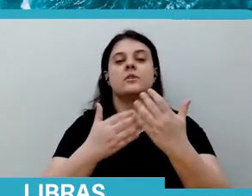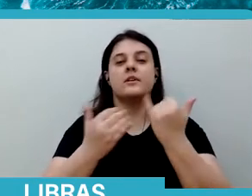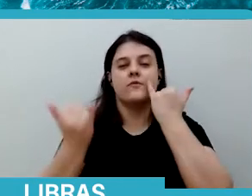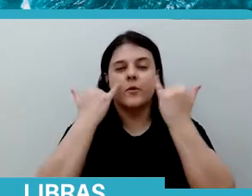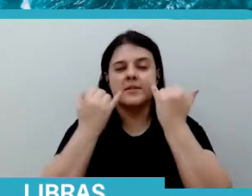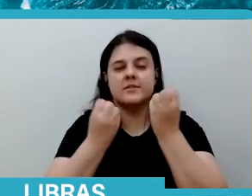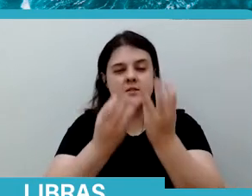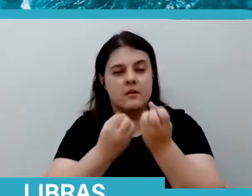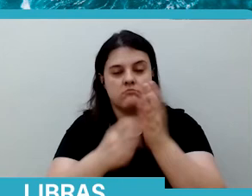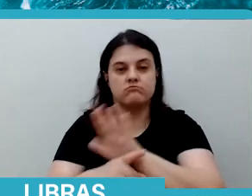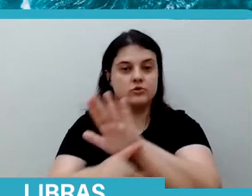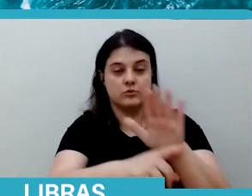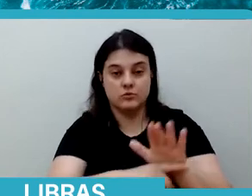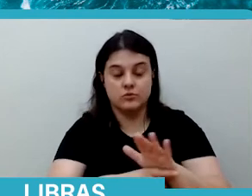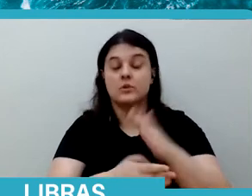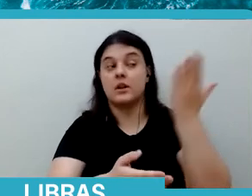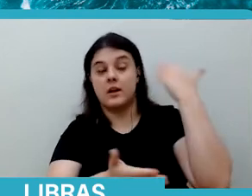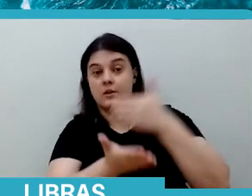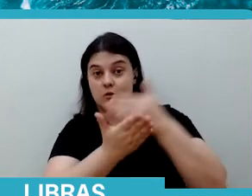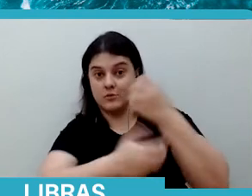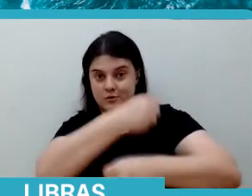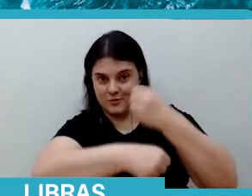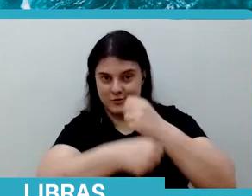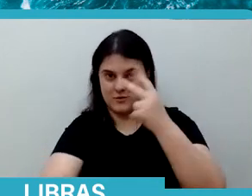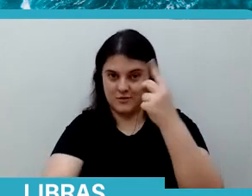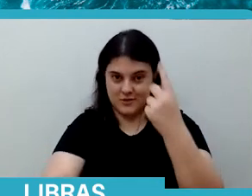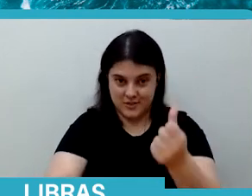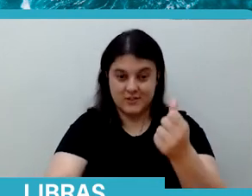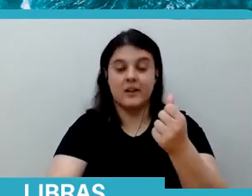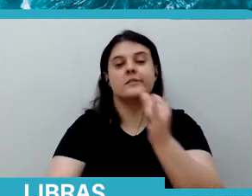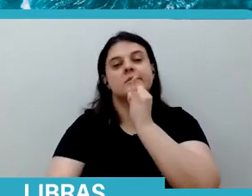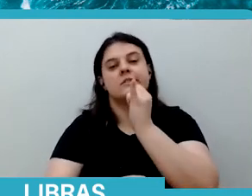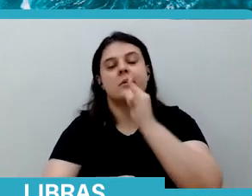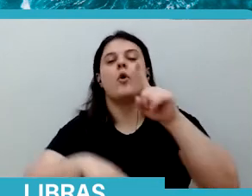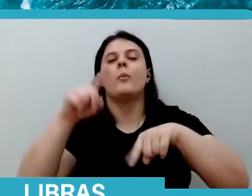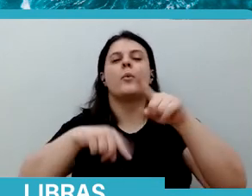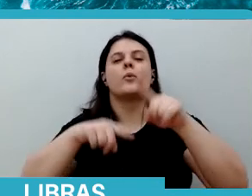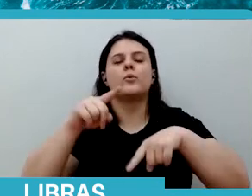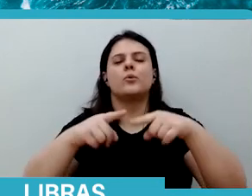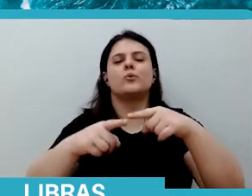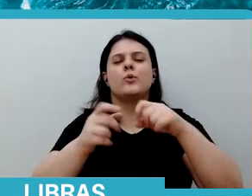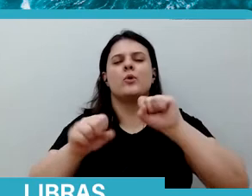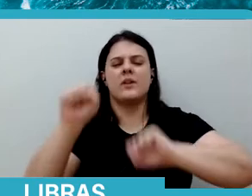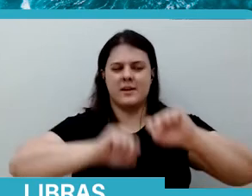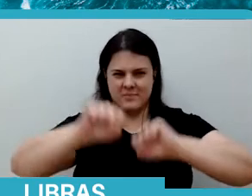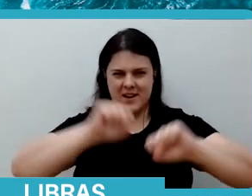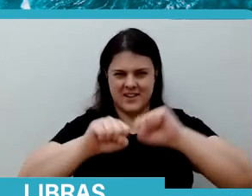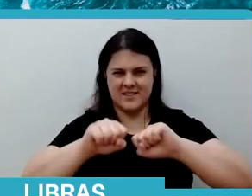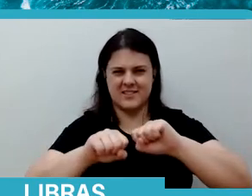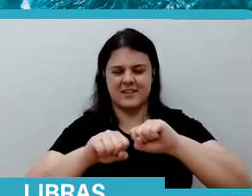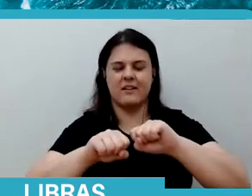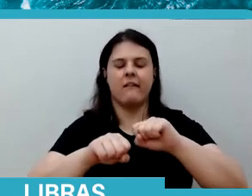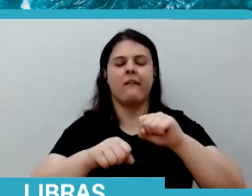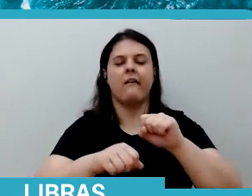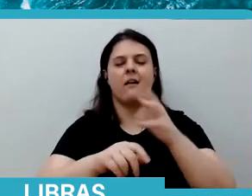informam as pessoas quando a gente começou lá em 2016 você colocava o produto de limpeza Ecológico no Google ou até